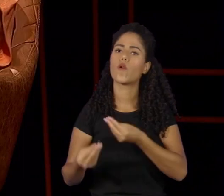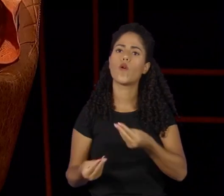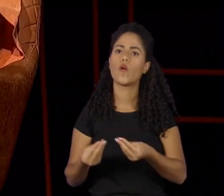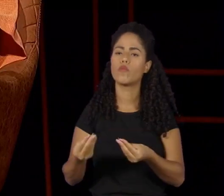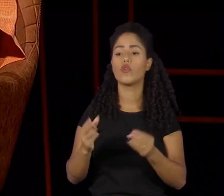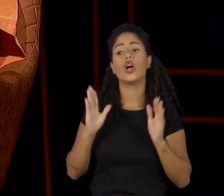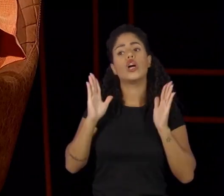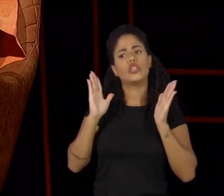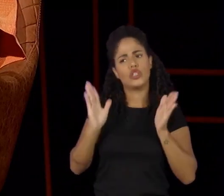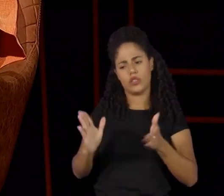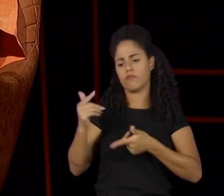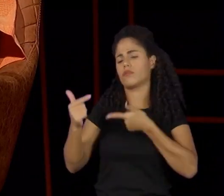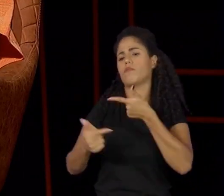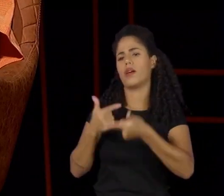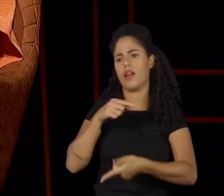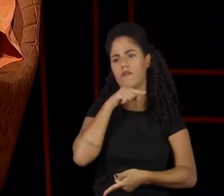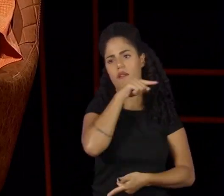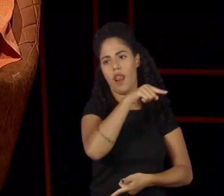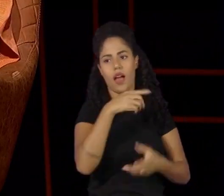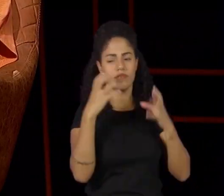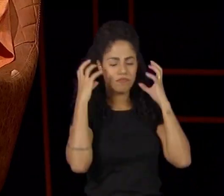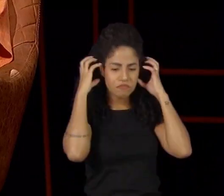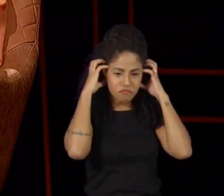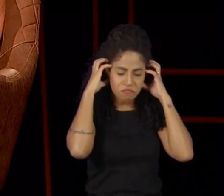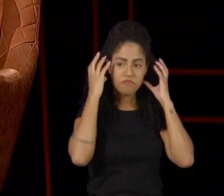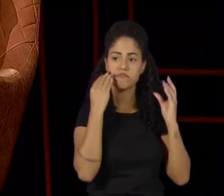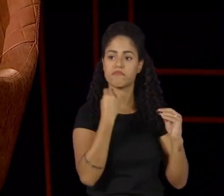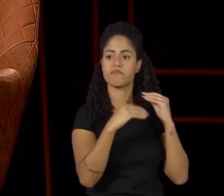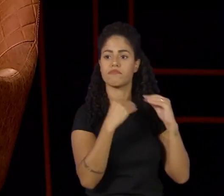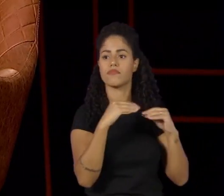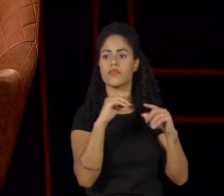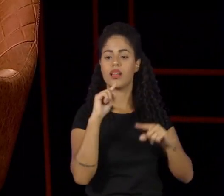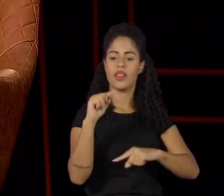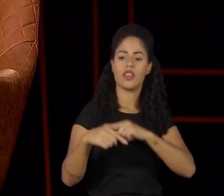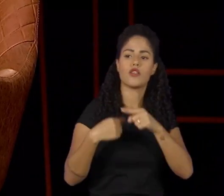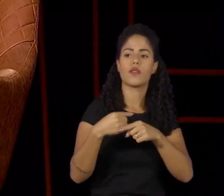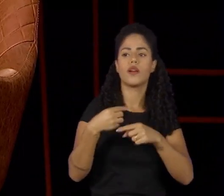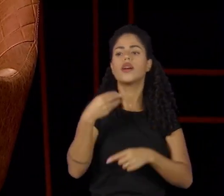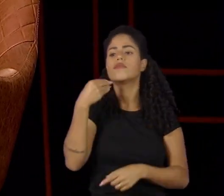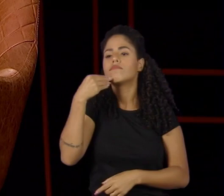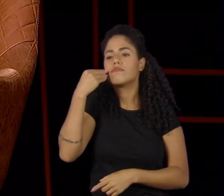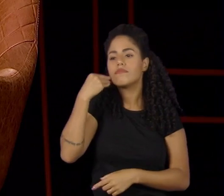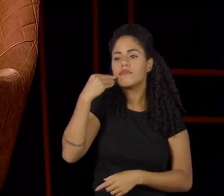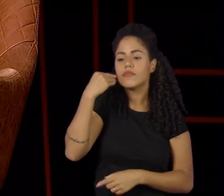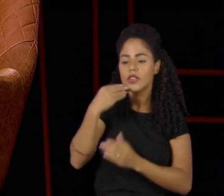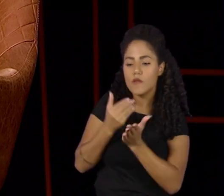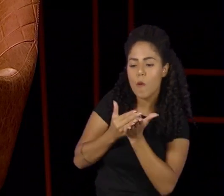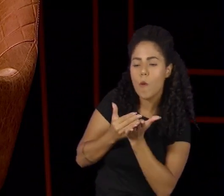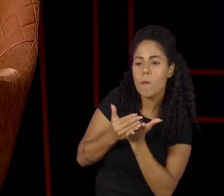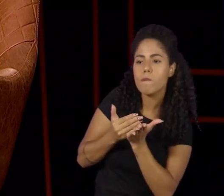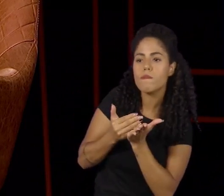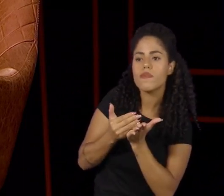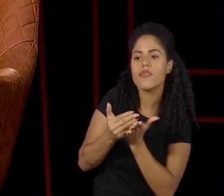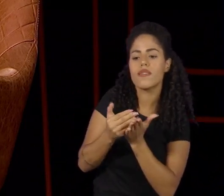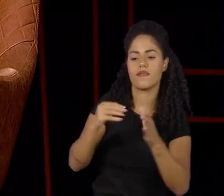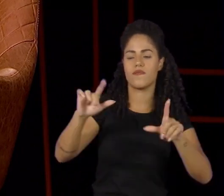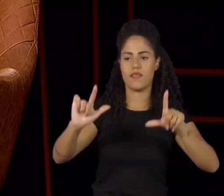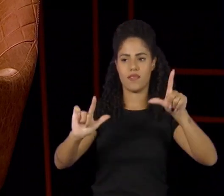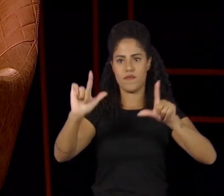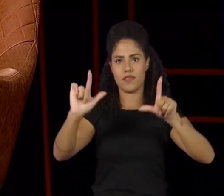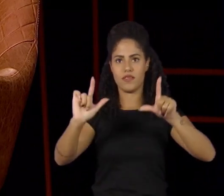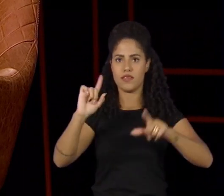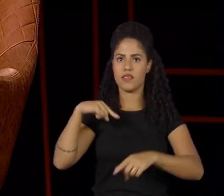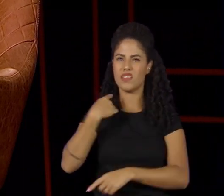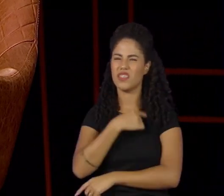eu já estava na Jornal do Comércio, né? Eu trabalhei na fase experimental da televisão. Nós ficávamos, se não me